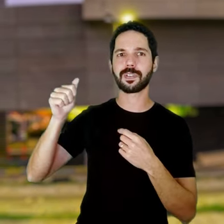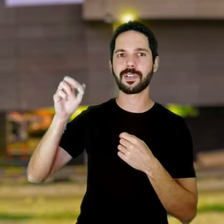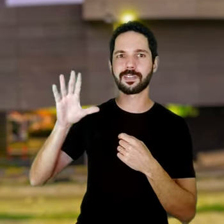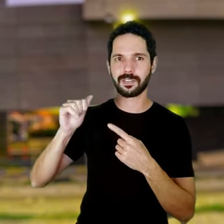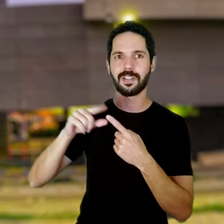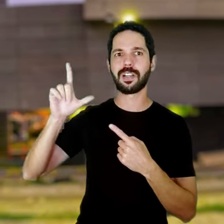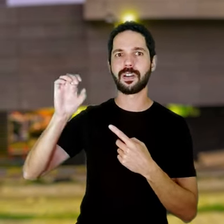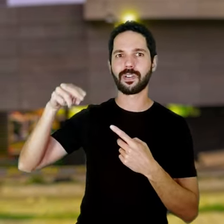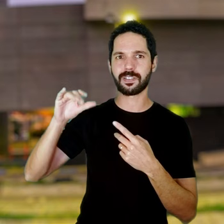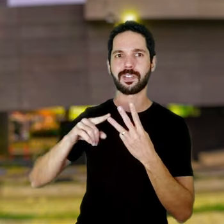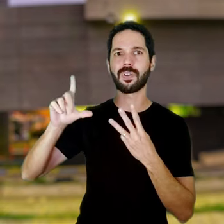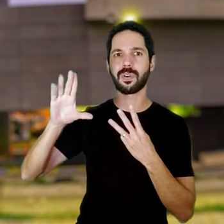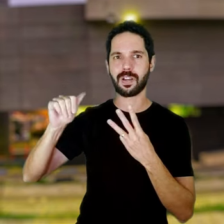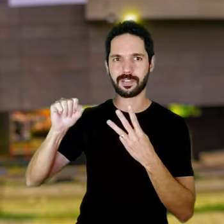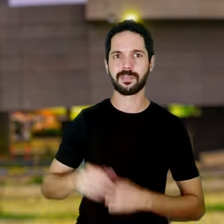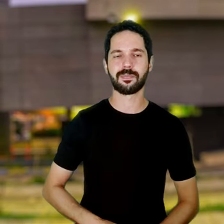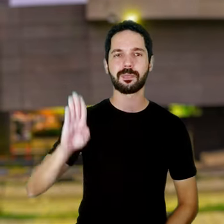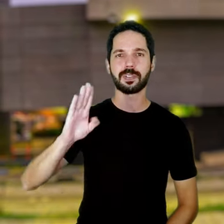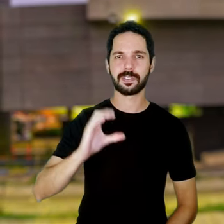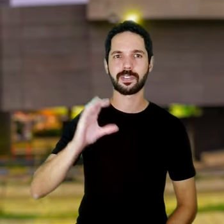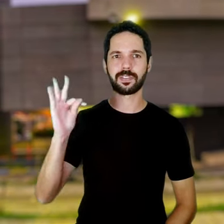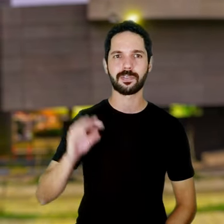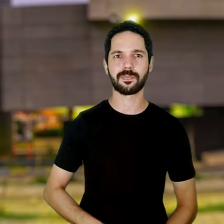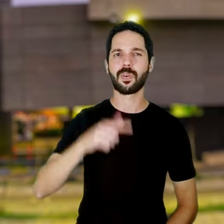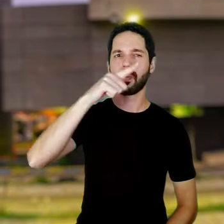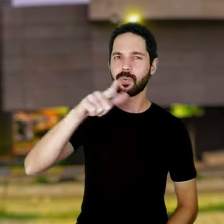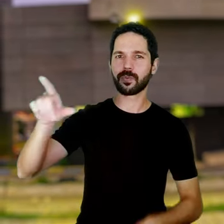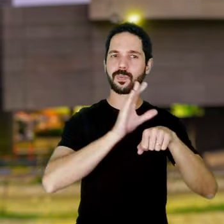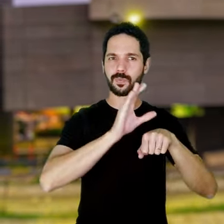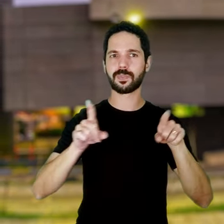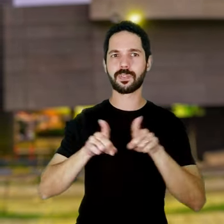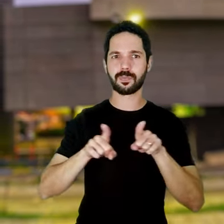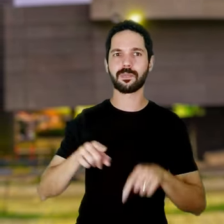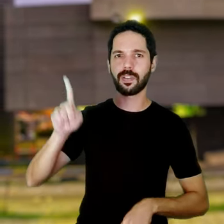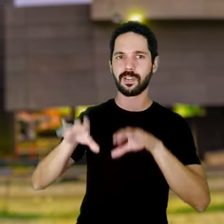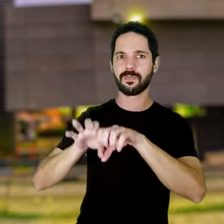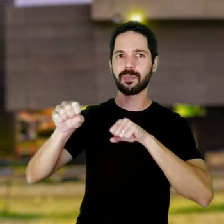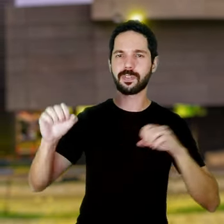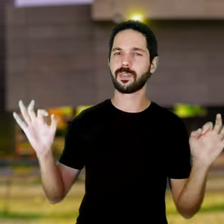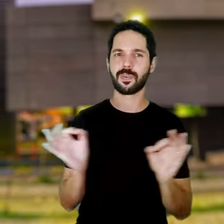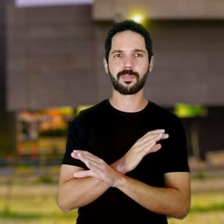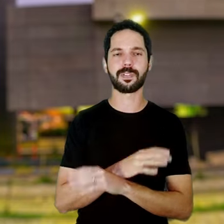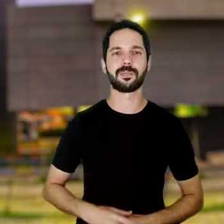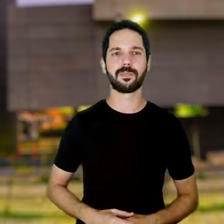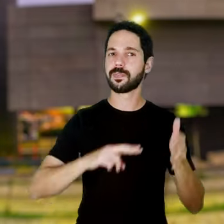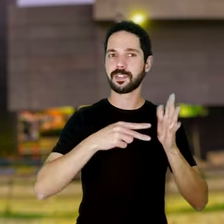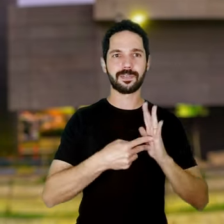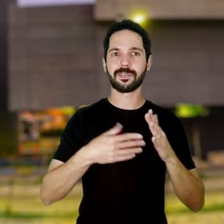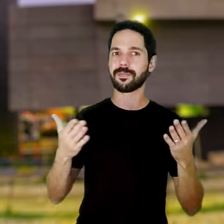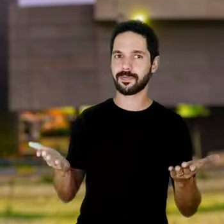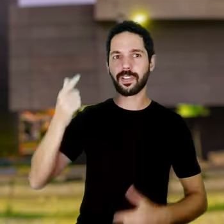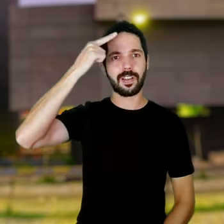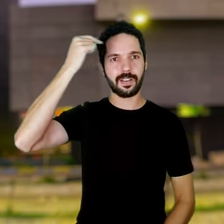Lucas. O BCT, assim como outros cursos de ingresso da FBC, é uma formação plena. Ou seja, uma